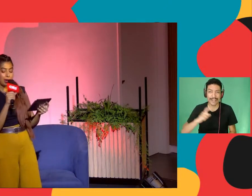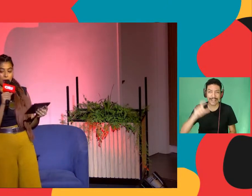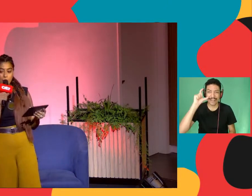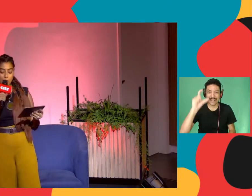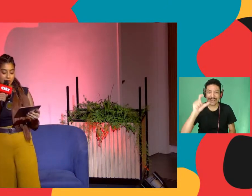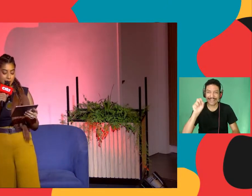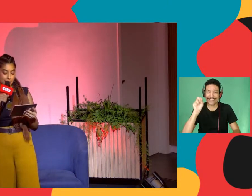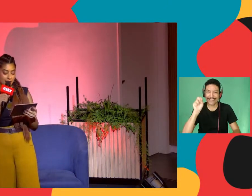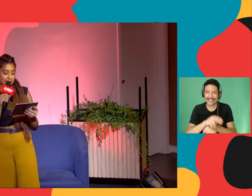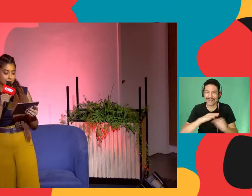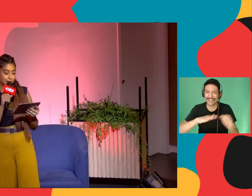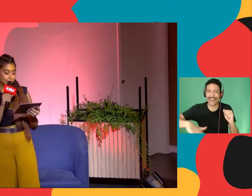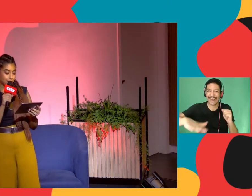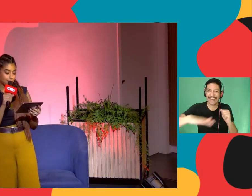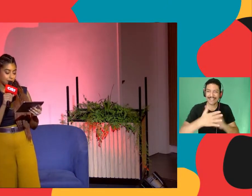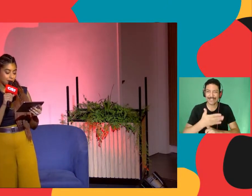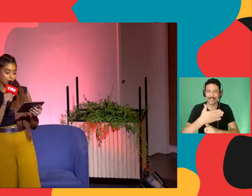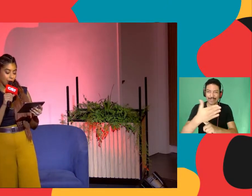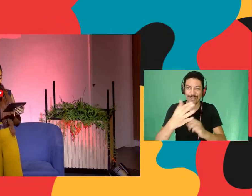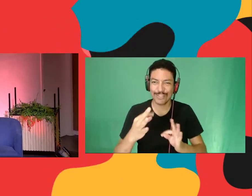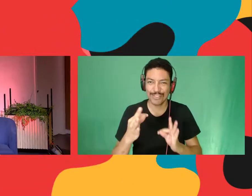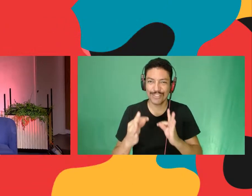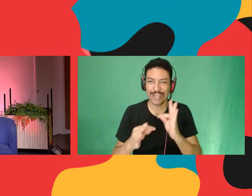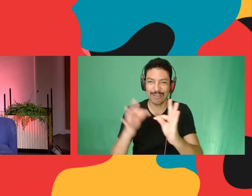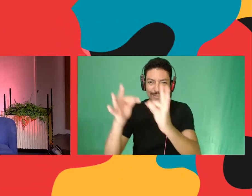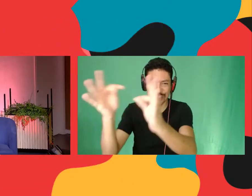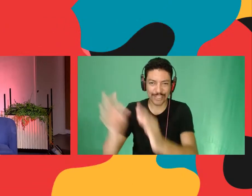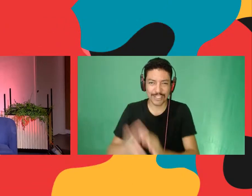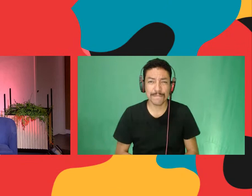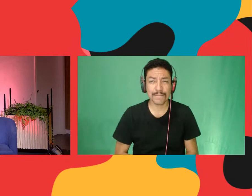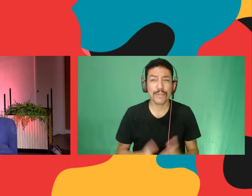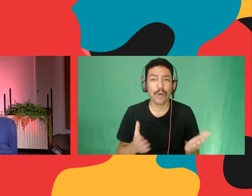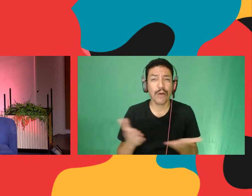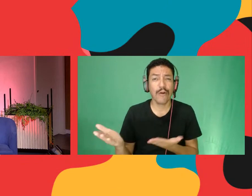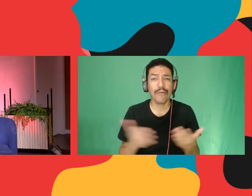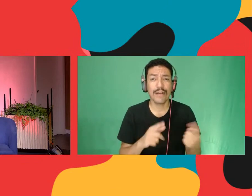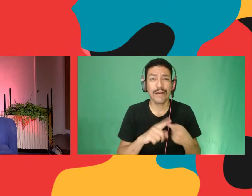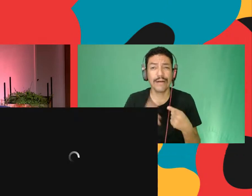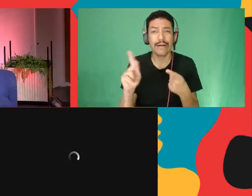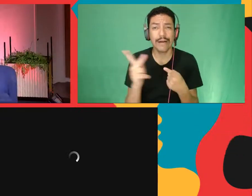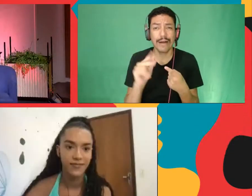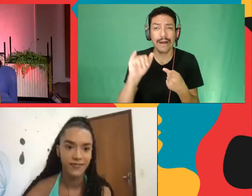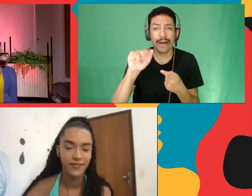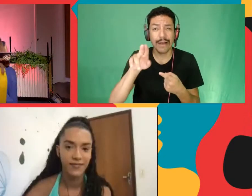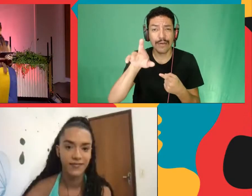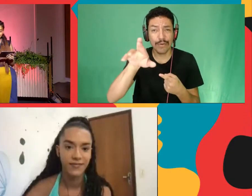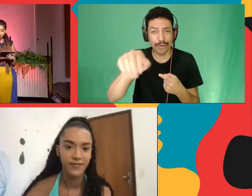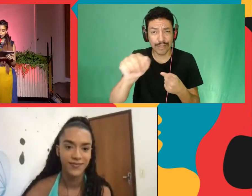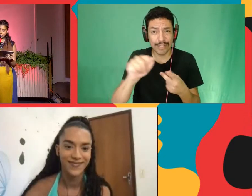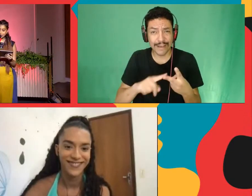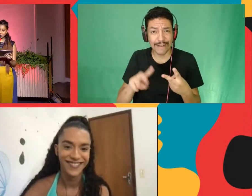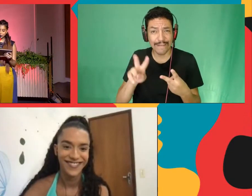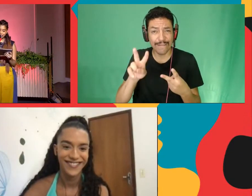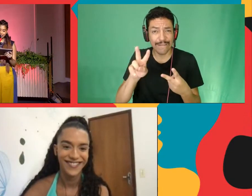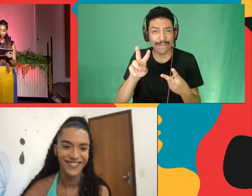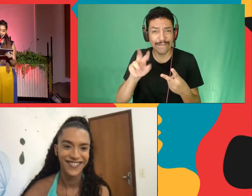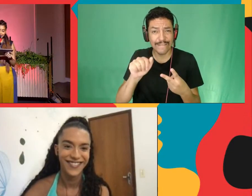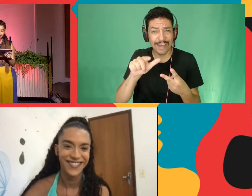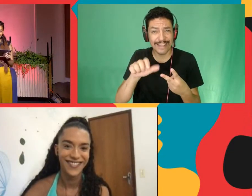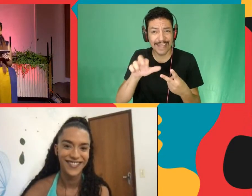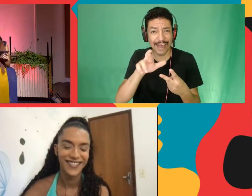aqui hoje para compor essa mesa. Opa! Rayura Fernandes, Valéria da